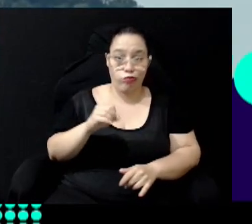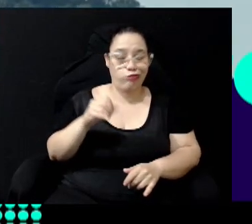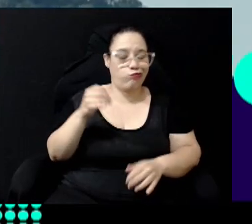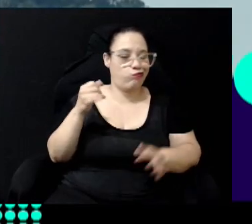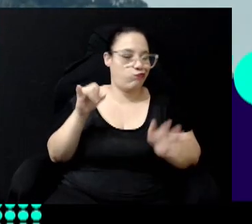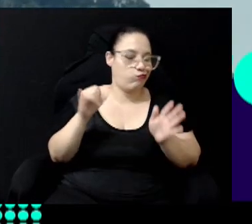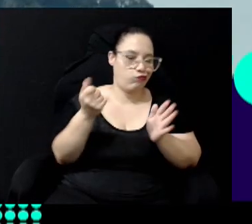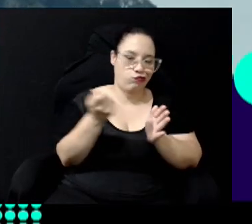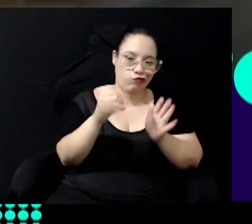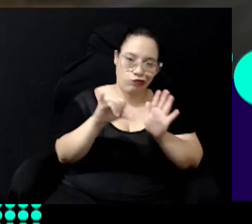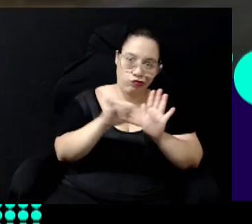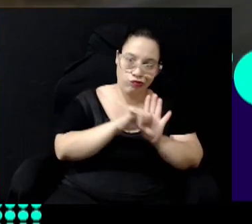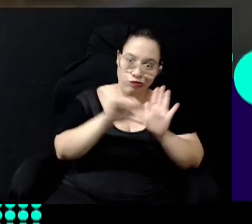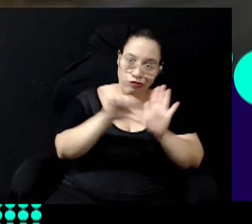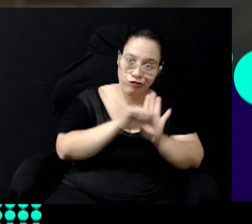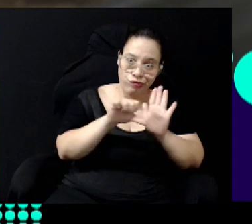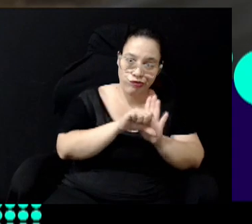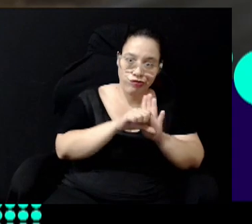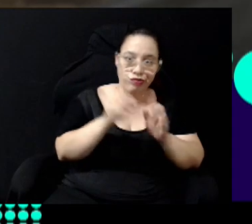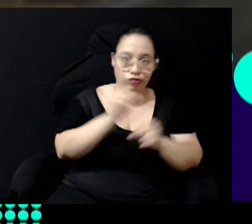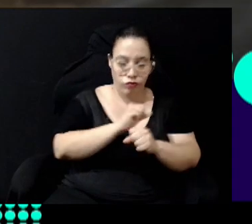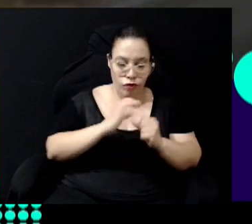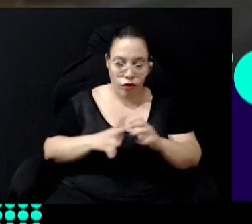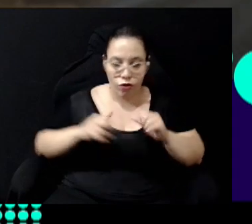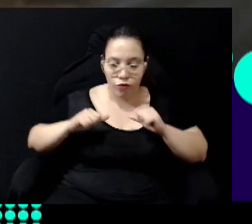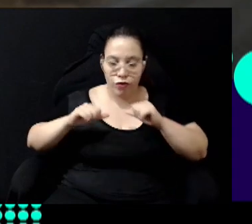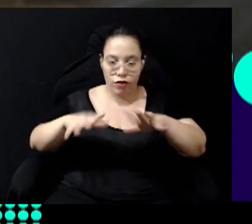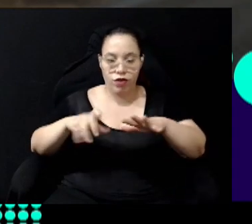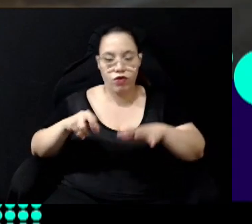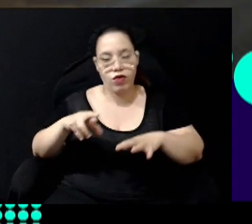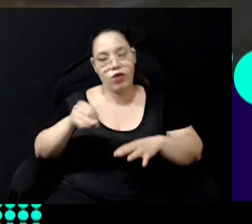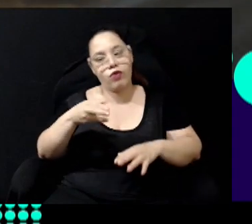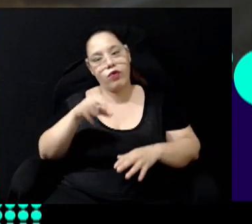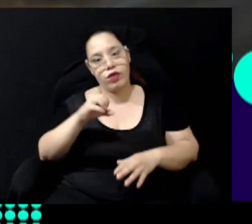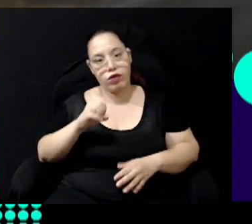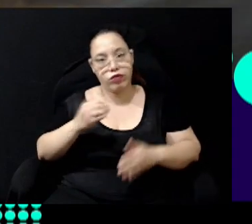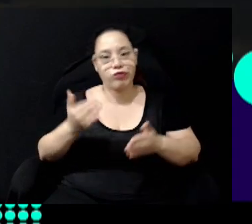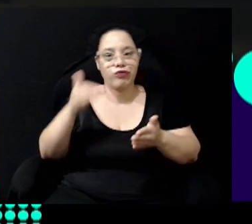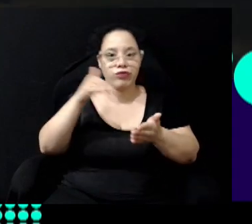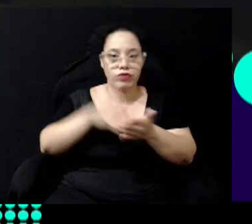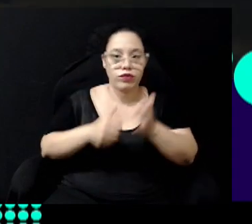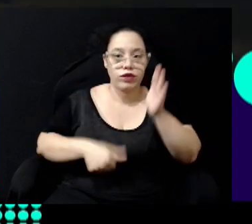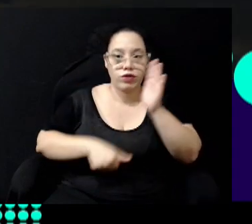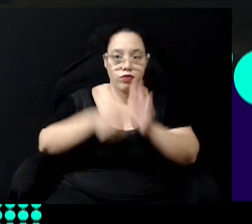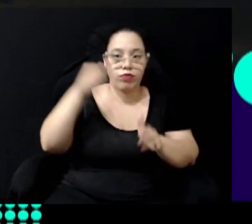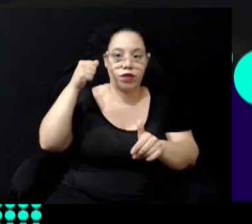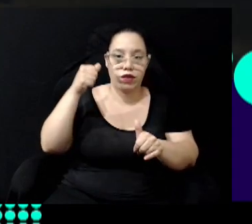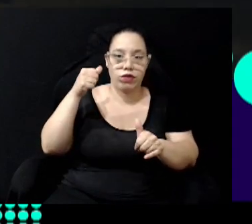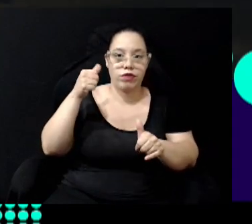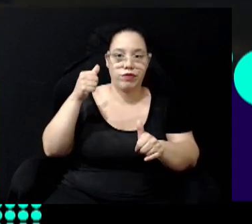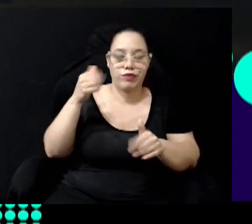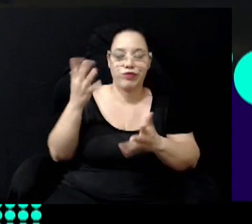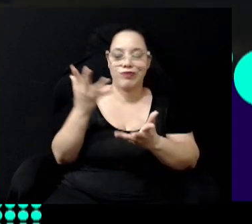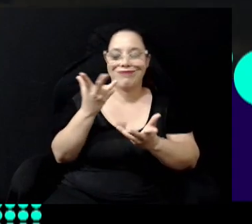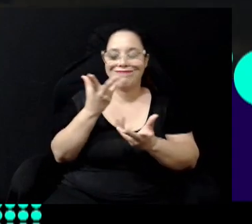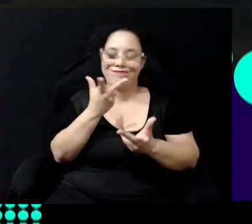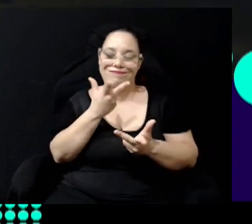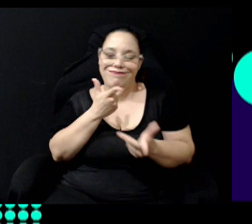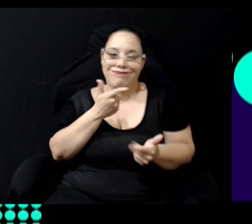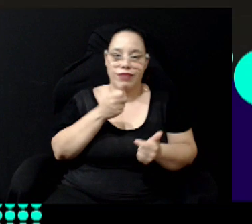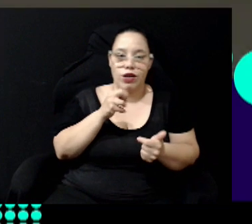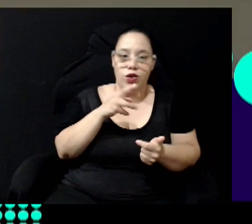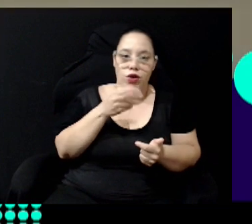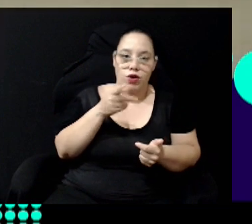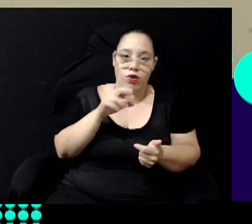de epidemias trazidas por farofeiros, colocando em primeiro plano a beleza da cosmologia